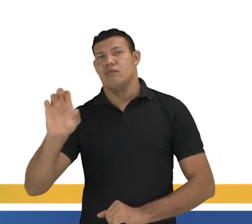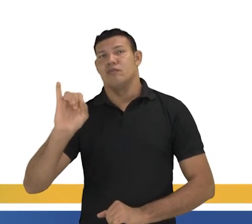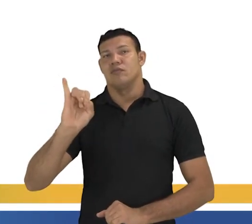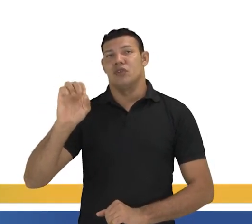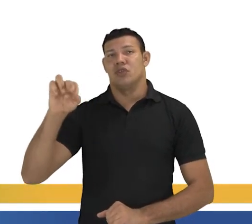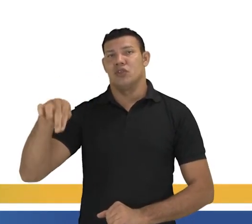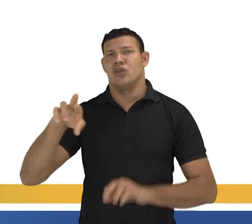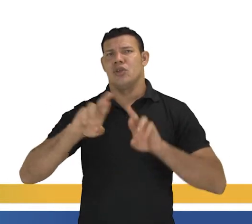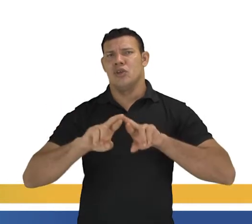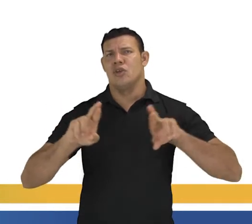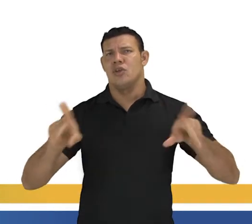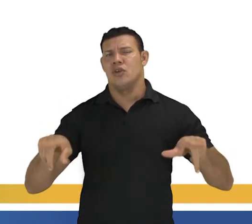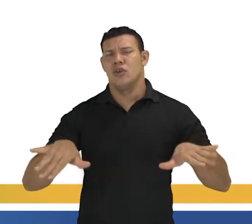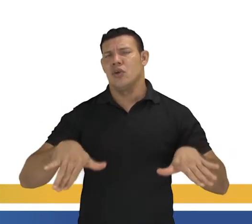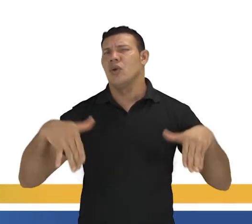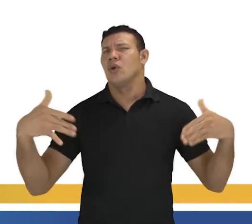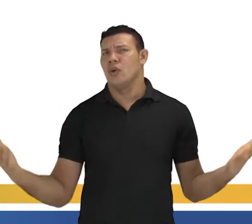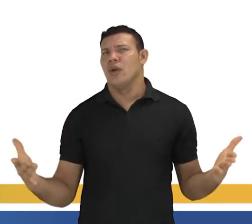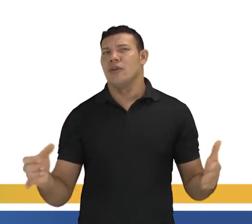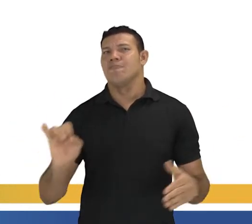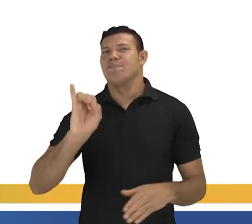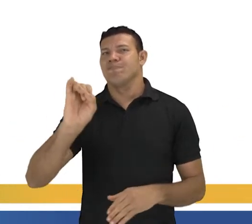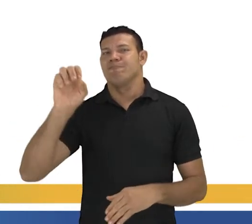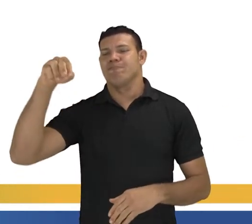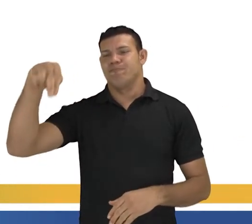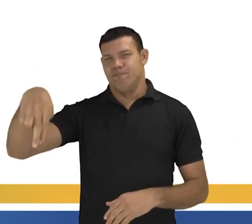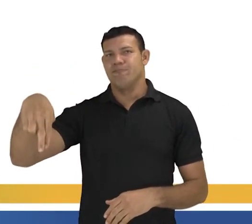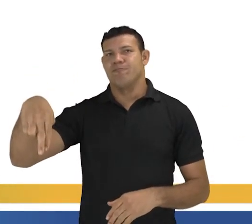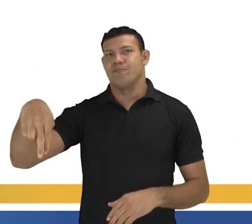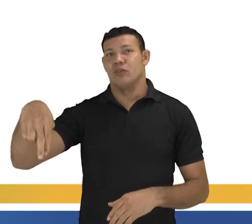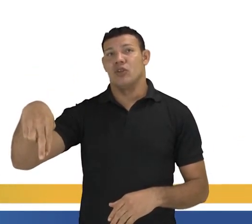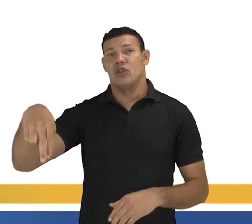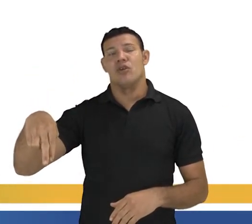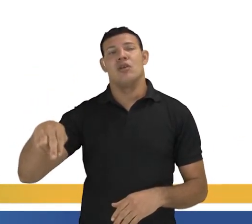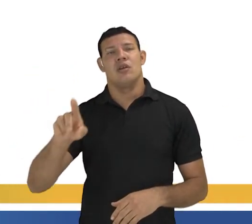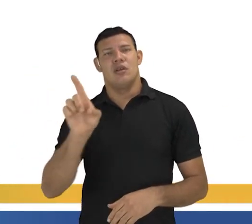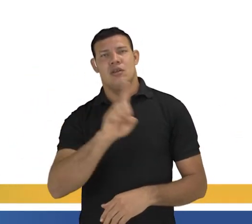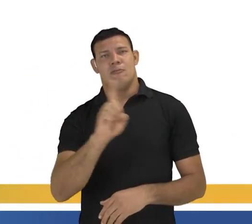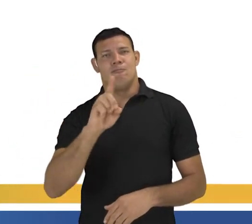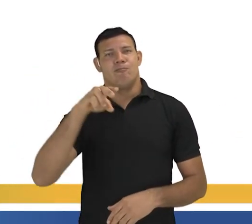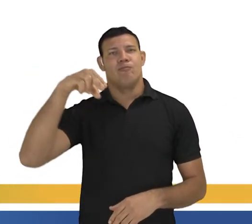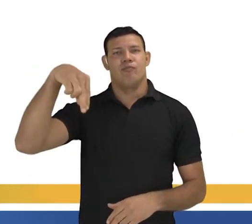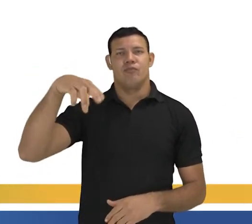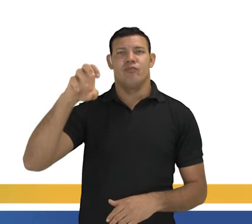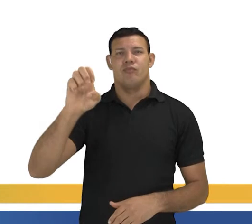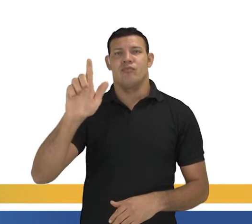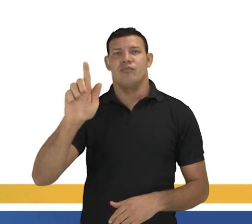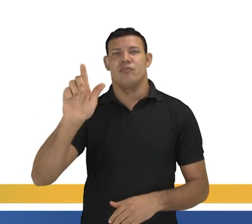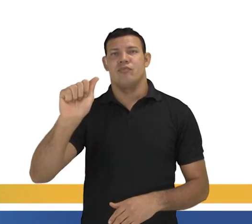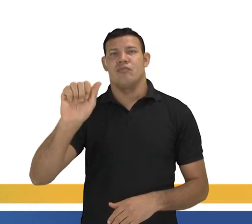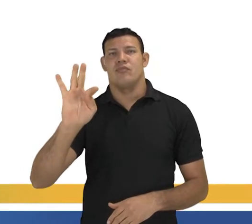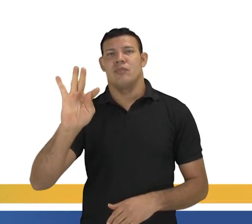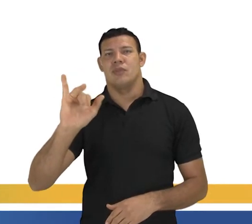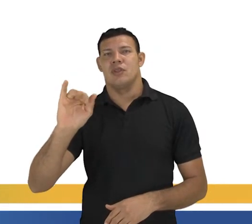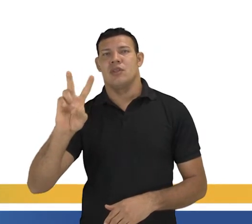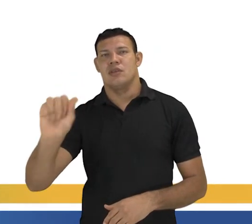in é especificamente usado para declarações ou statements na forma negativa. Então, vamos a alguns